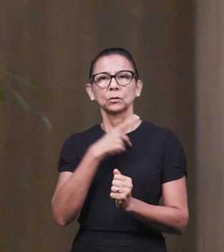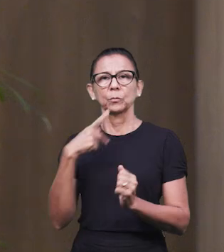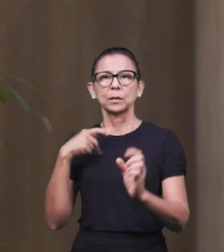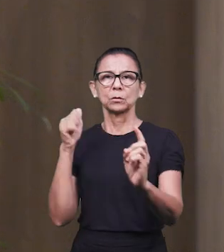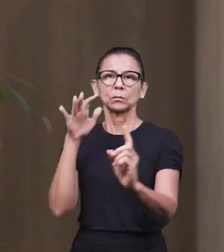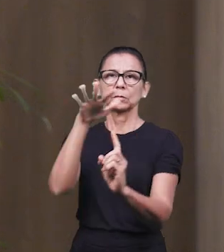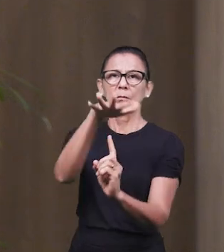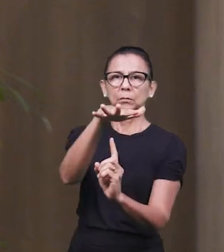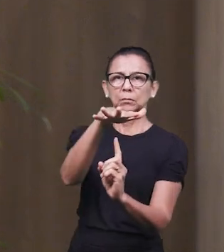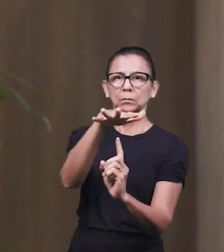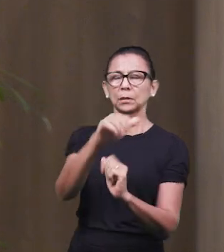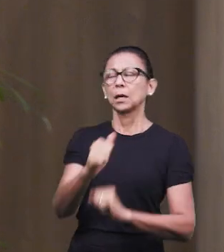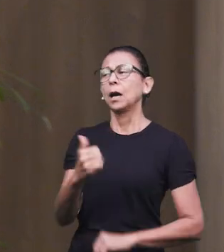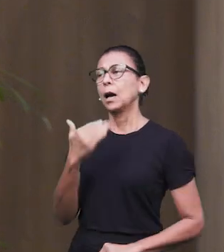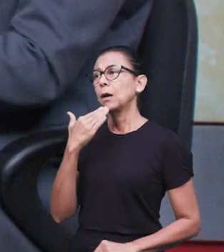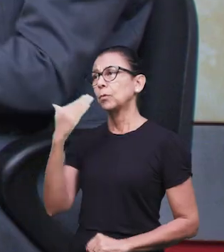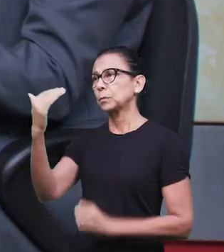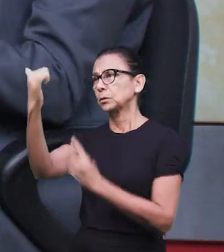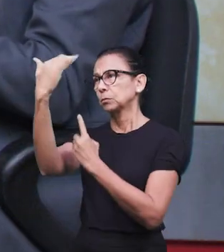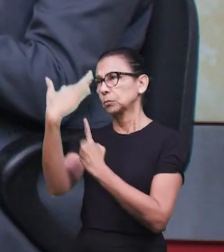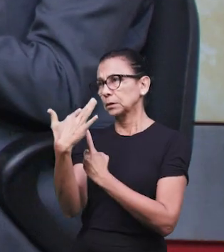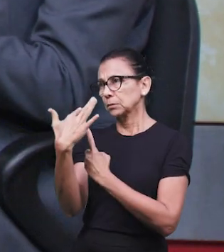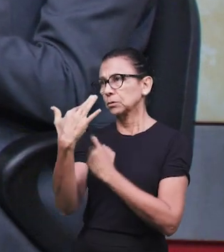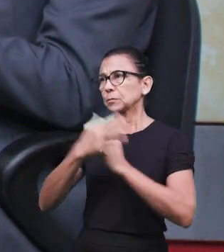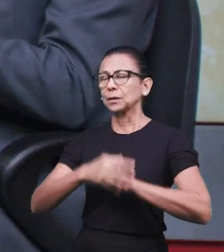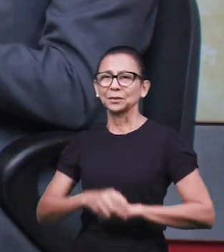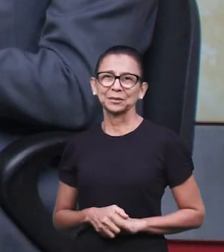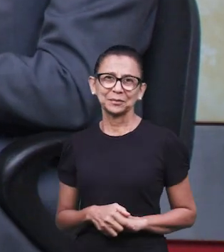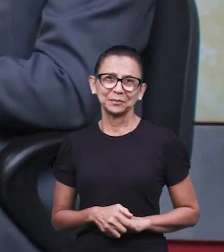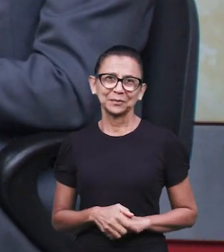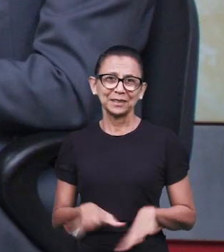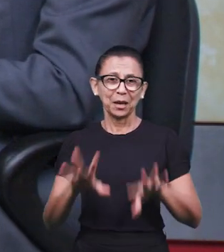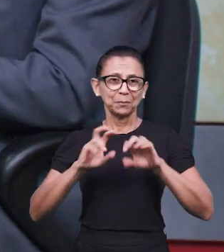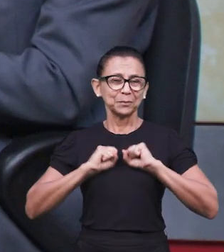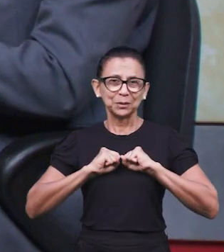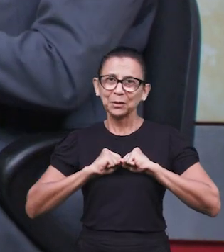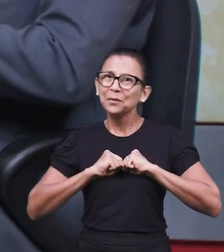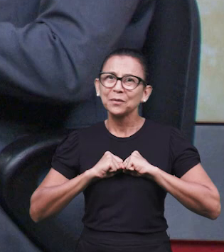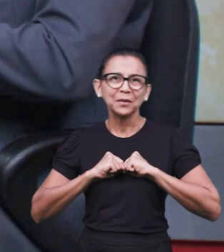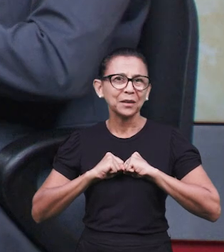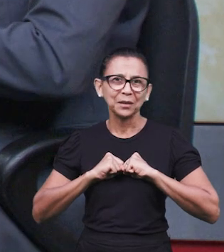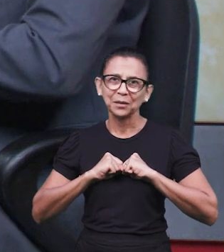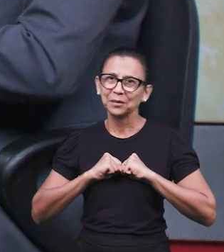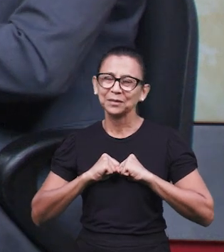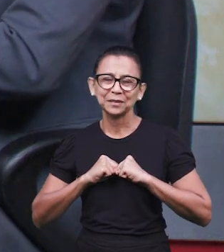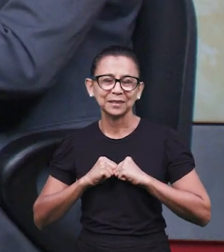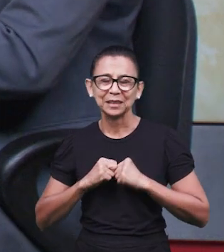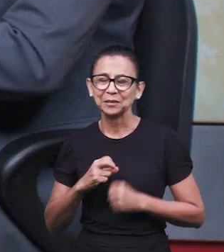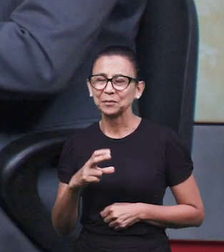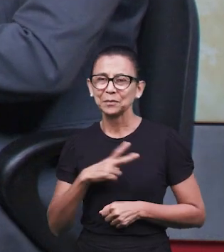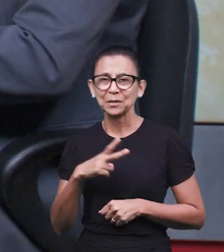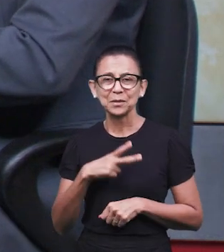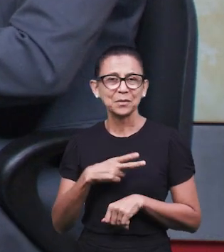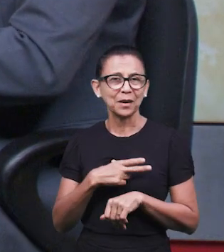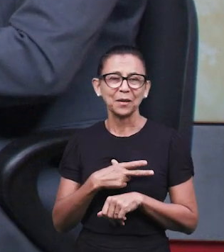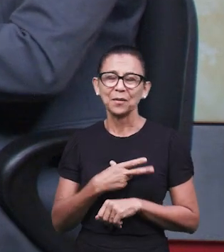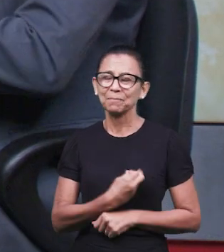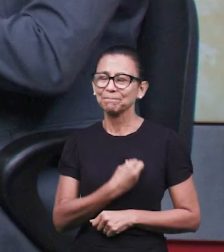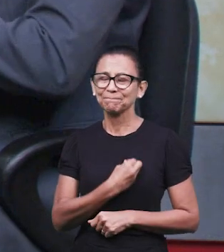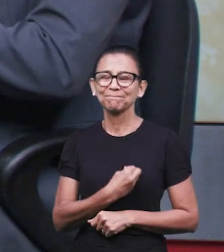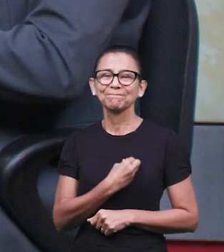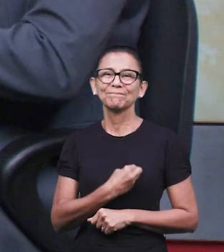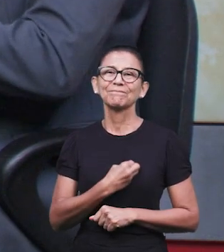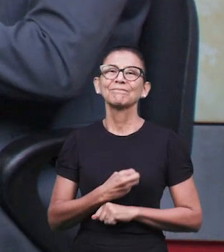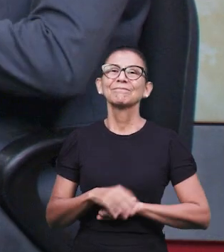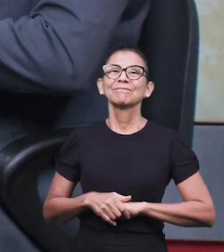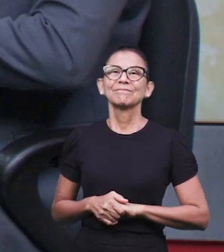né? Vou pedir hoje a imposição de mãos. É. Porque você já absorveu aquilo. Então, aí quando ele vai escrever, como a doutrina está